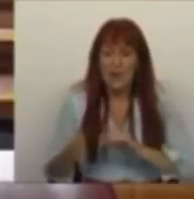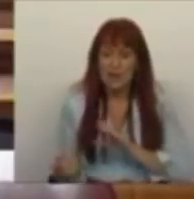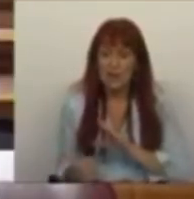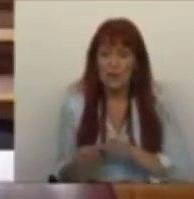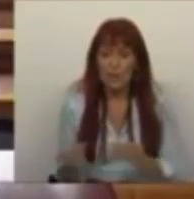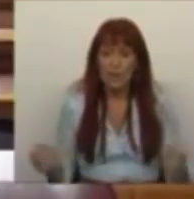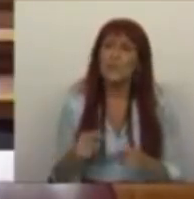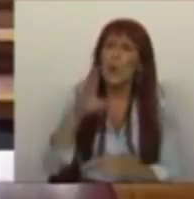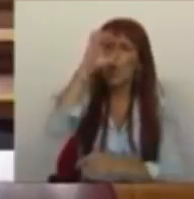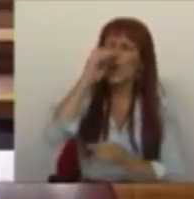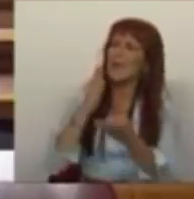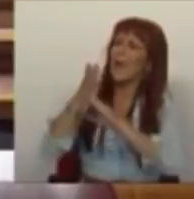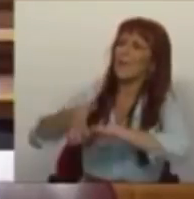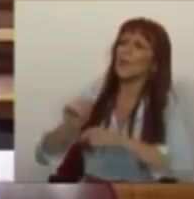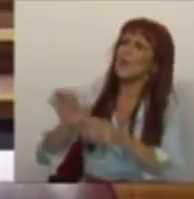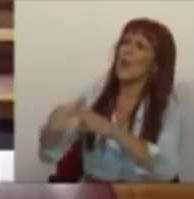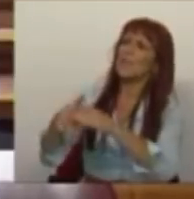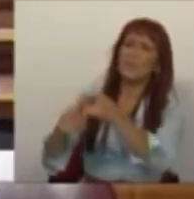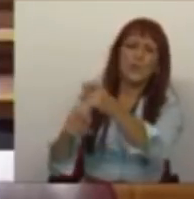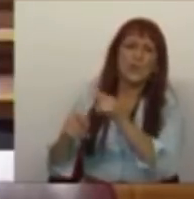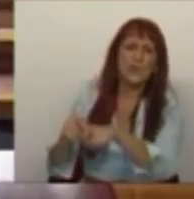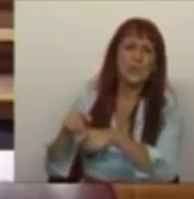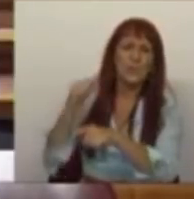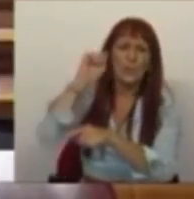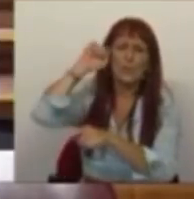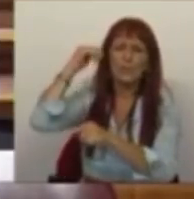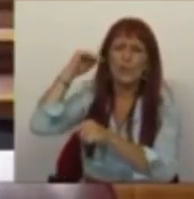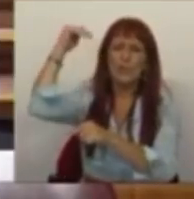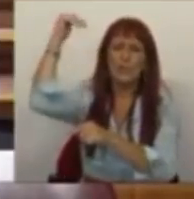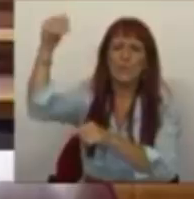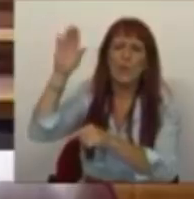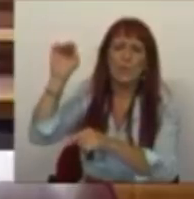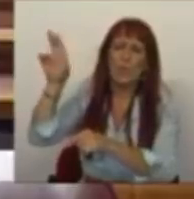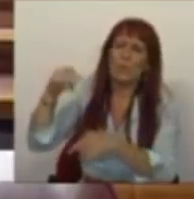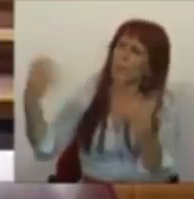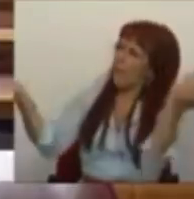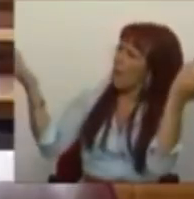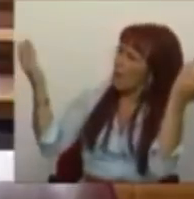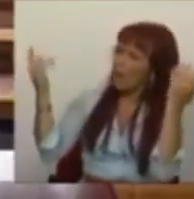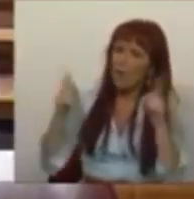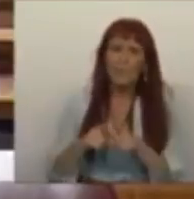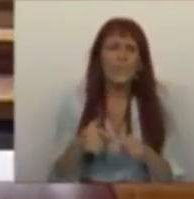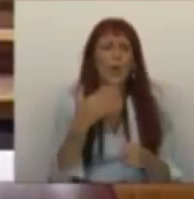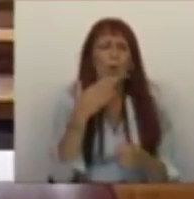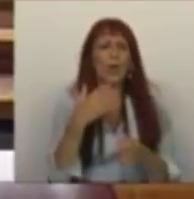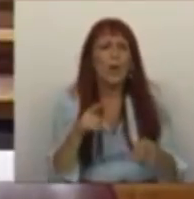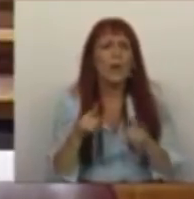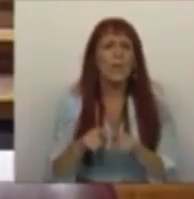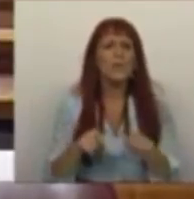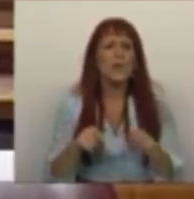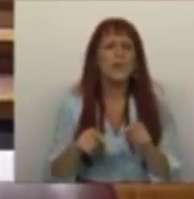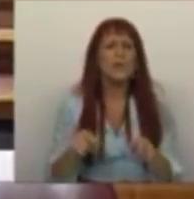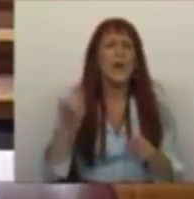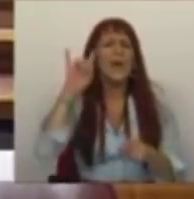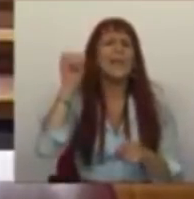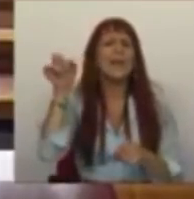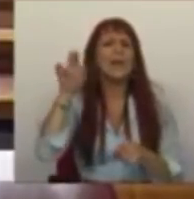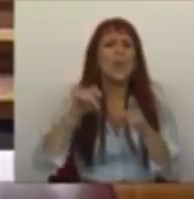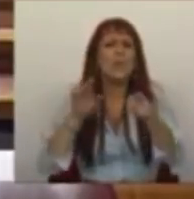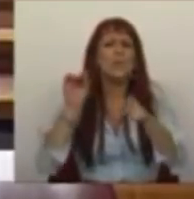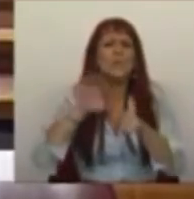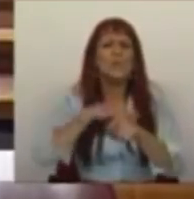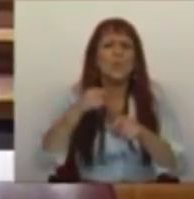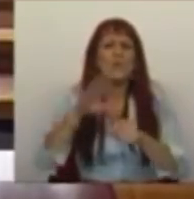agora tínhamos o Estado diretamente a participar nos prejuízos futuros do novo banco, era só o que faltava. E este requinte malvadez, Sr. Presidente,